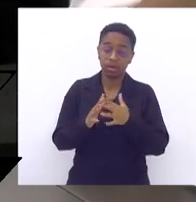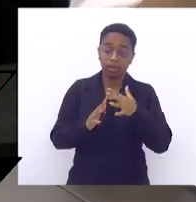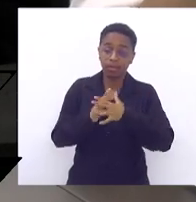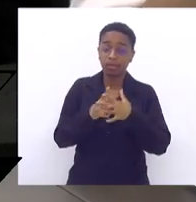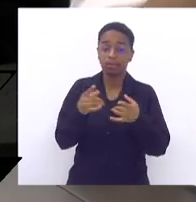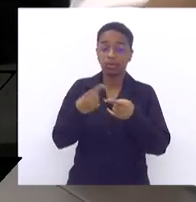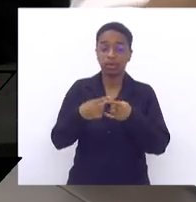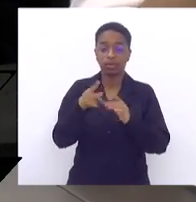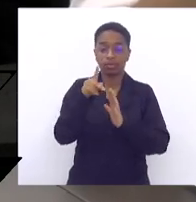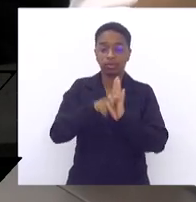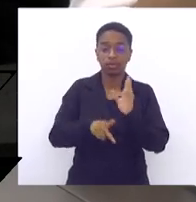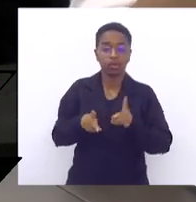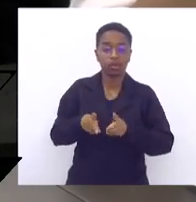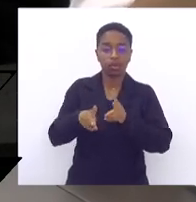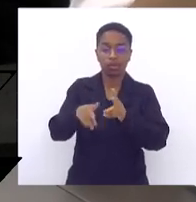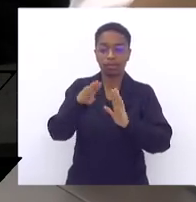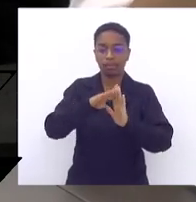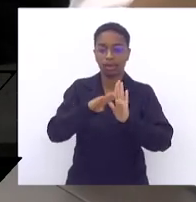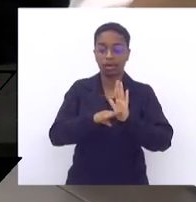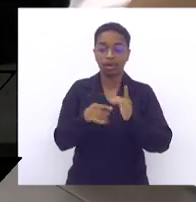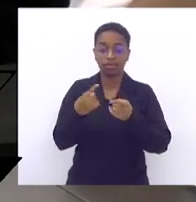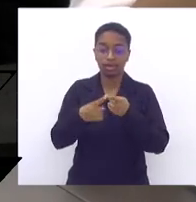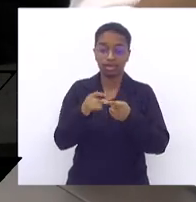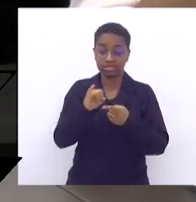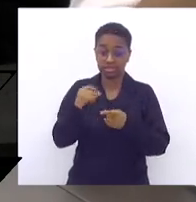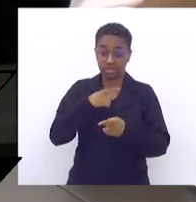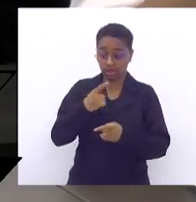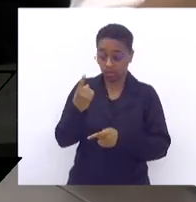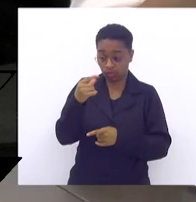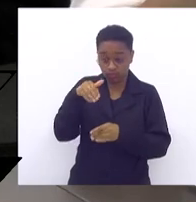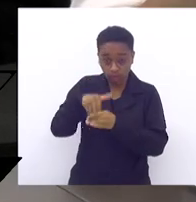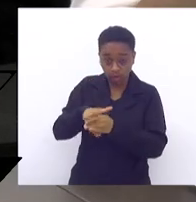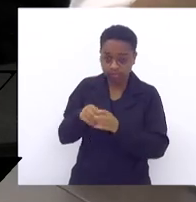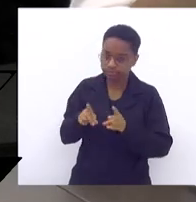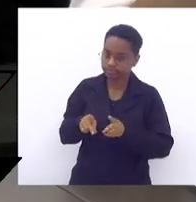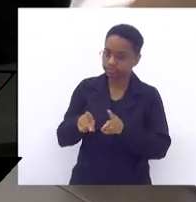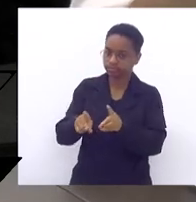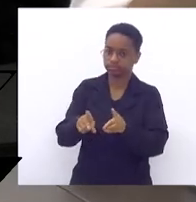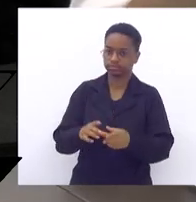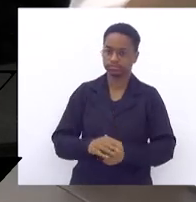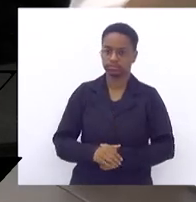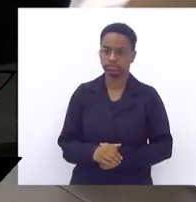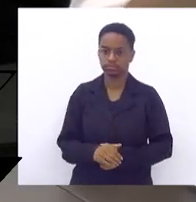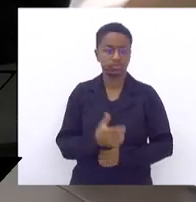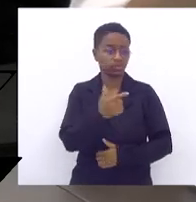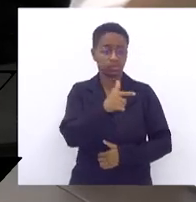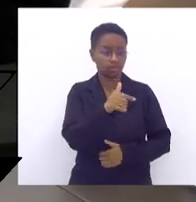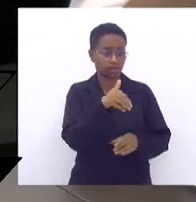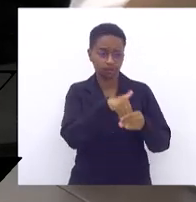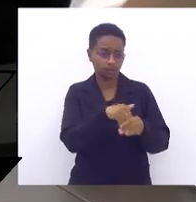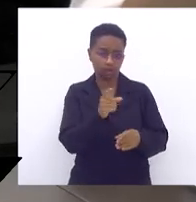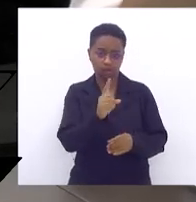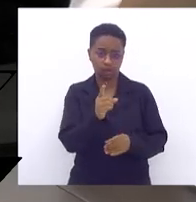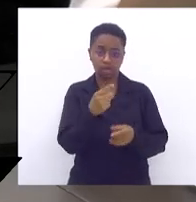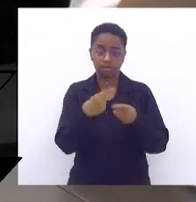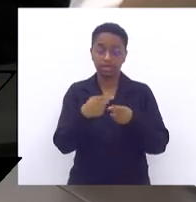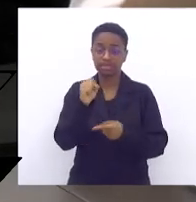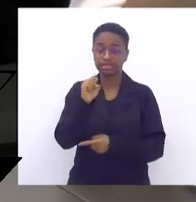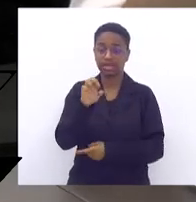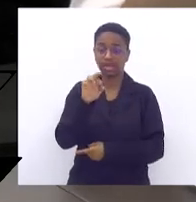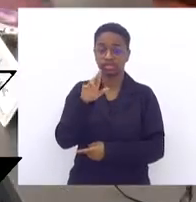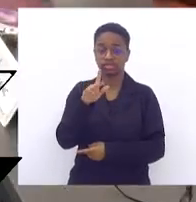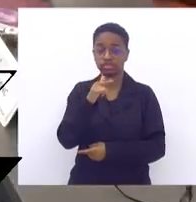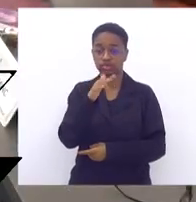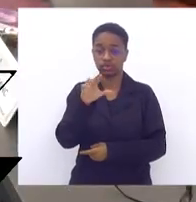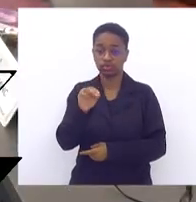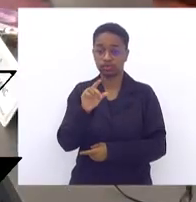porque ele basta ter um voto para ele continuar. No entanto, o projeto... Não tem voto. O doutor Serginho não está presente.